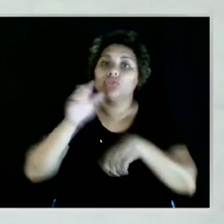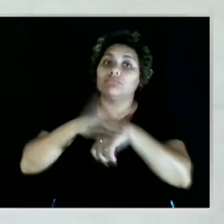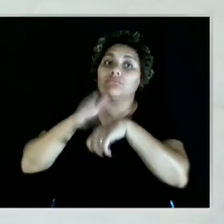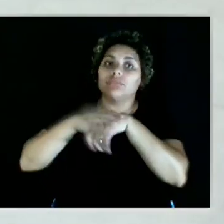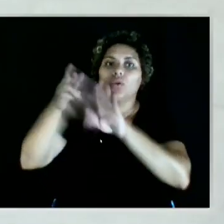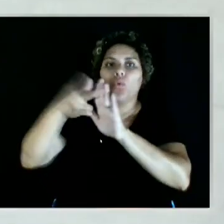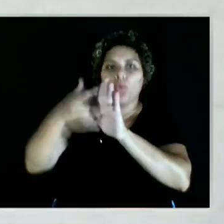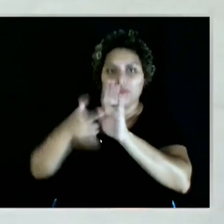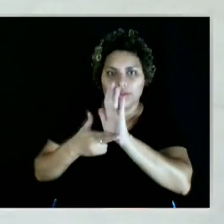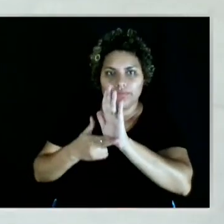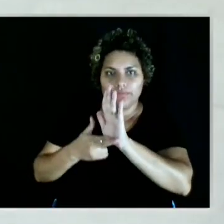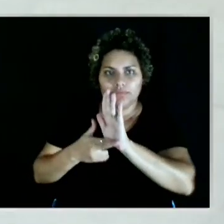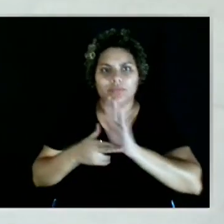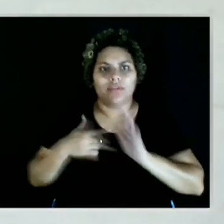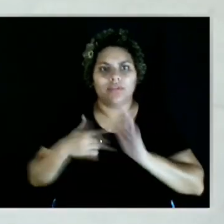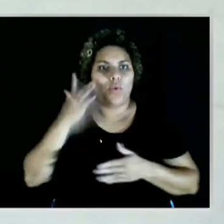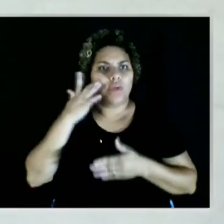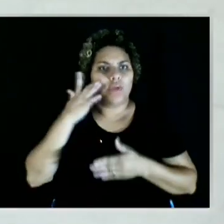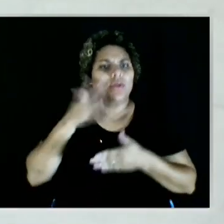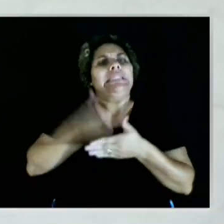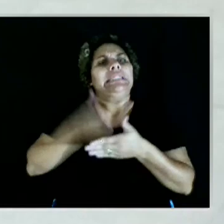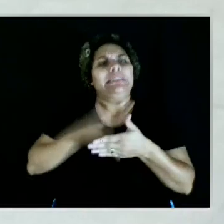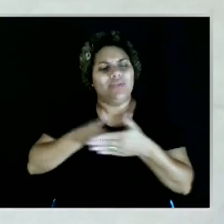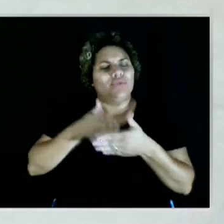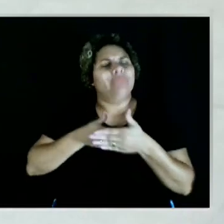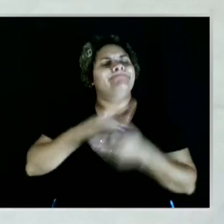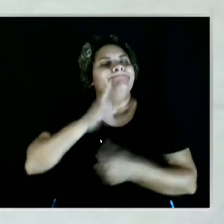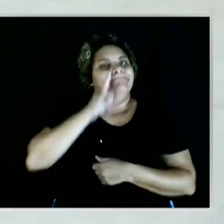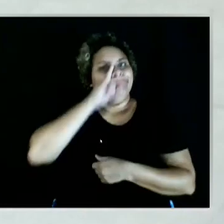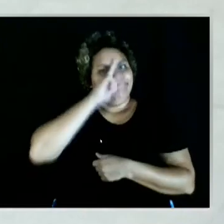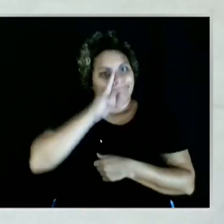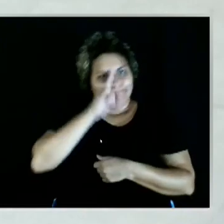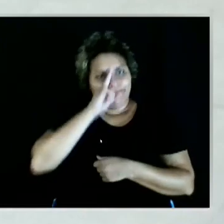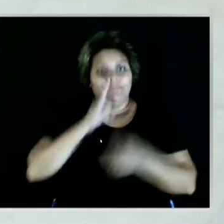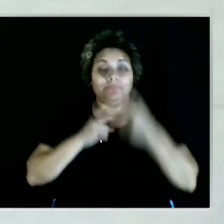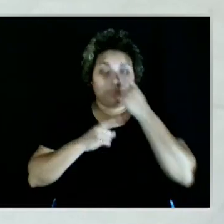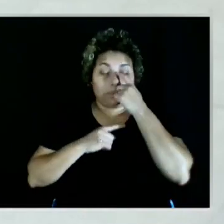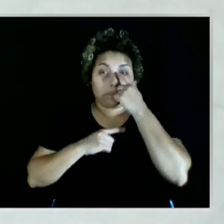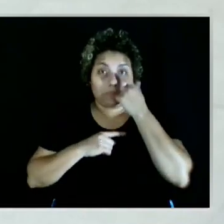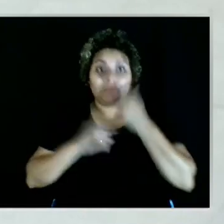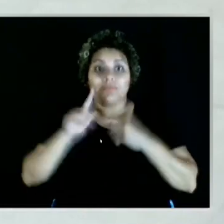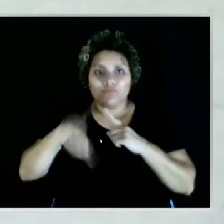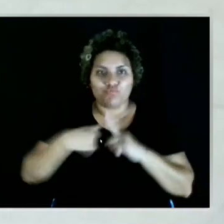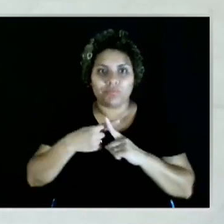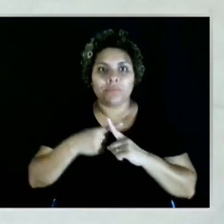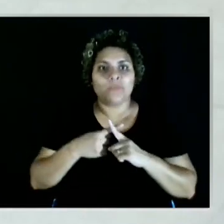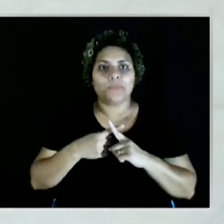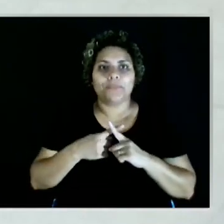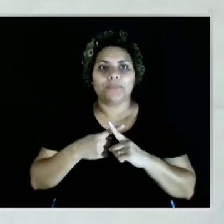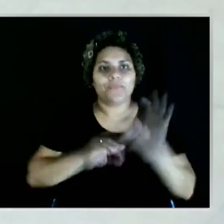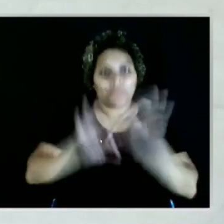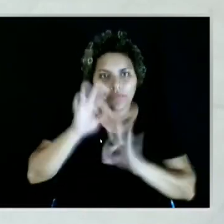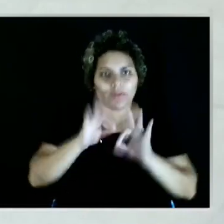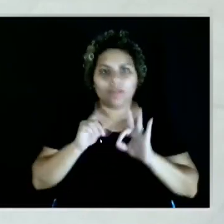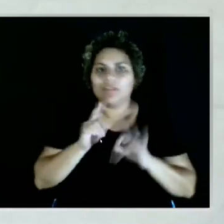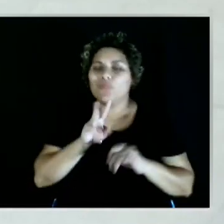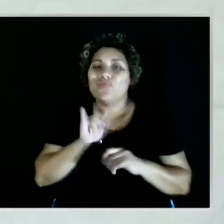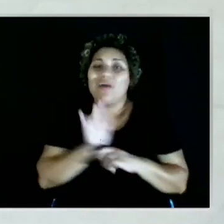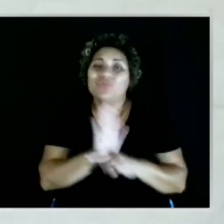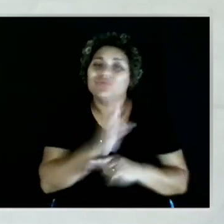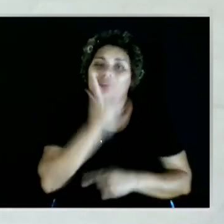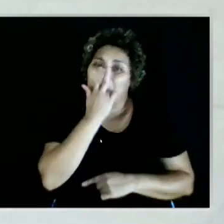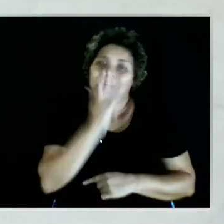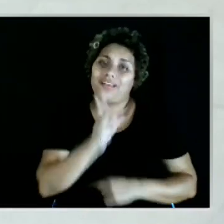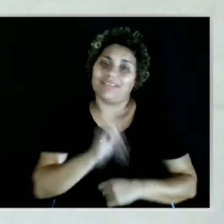limitador muito perigoso e que a gente está colocando e pode não ajudar, a gente pode